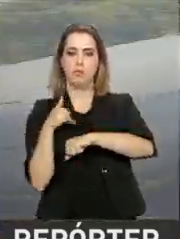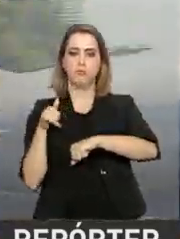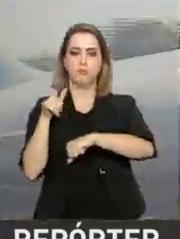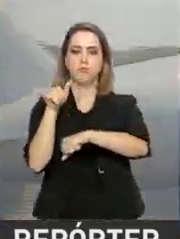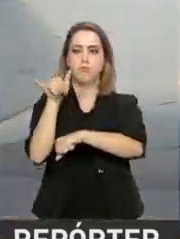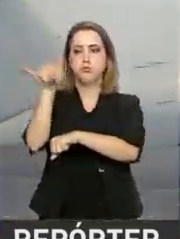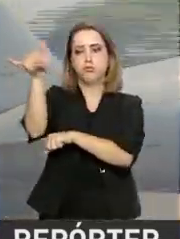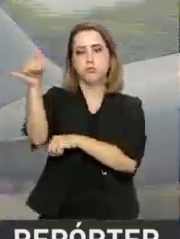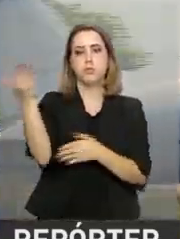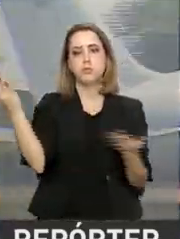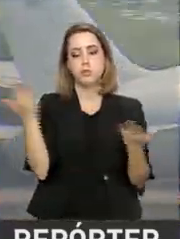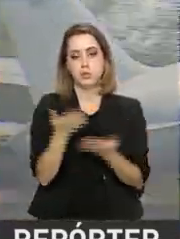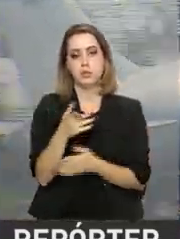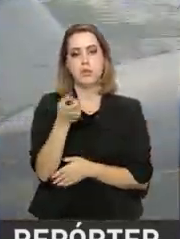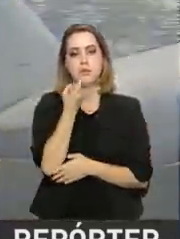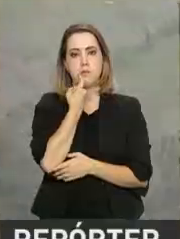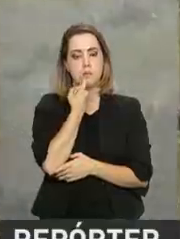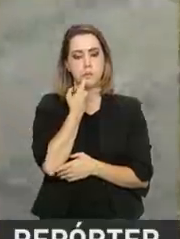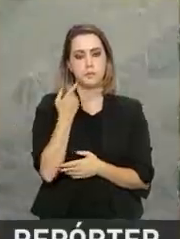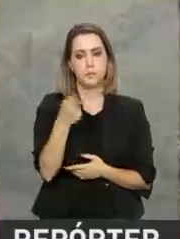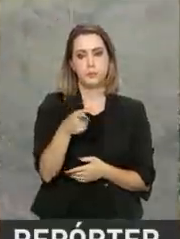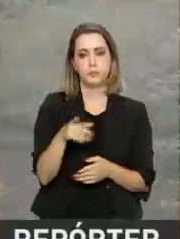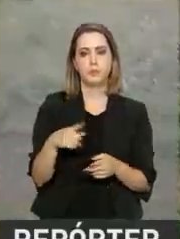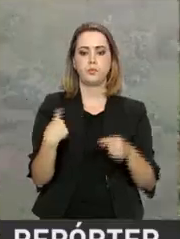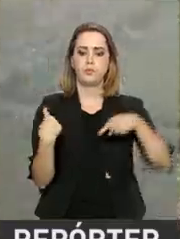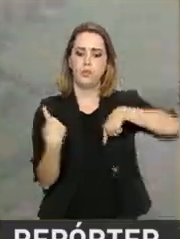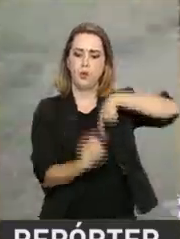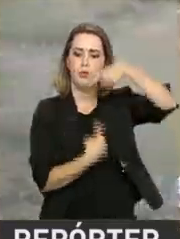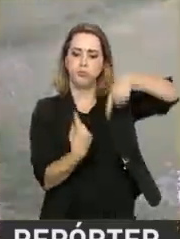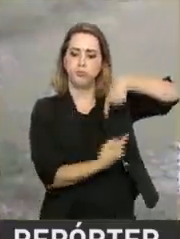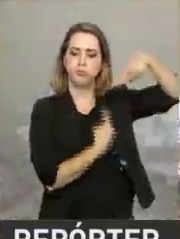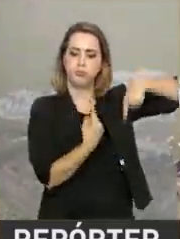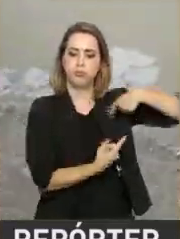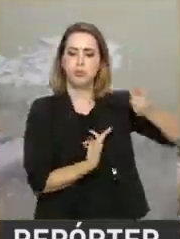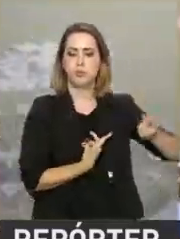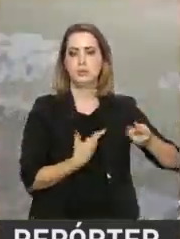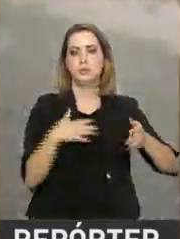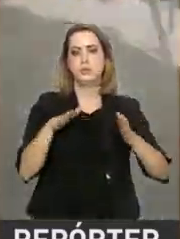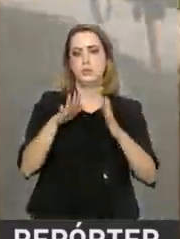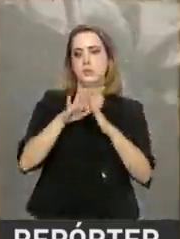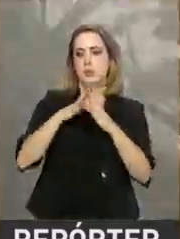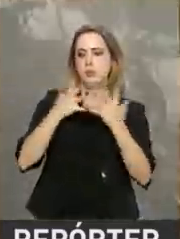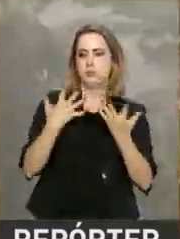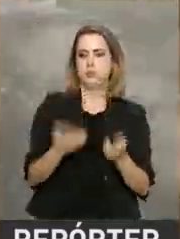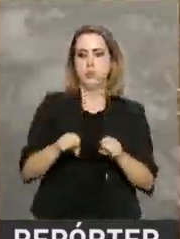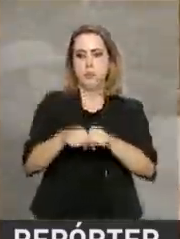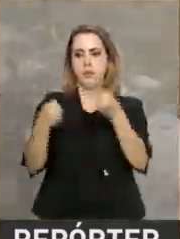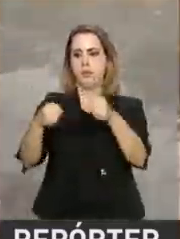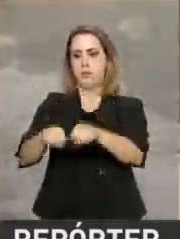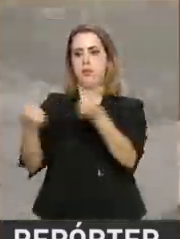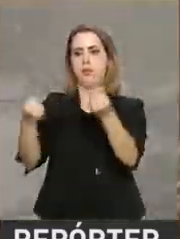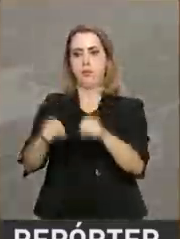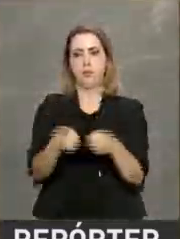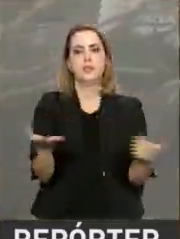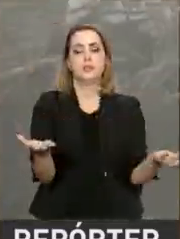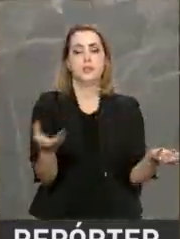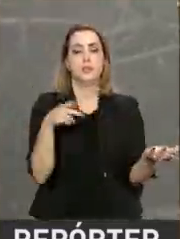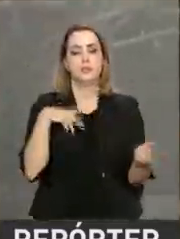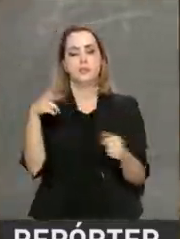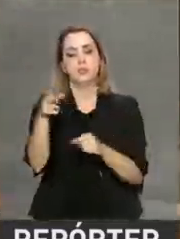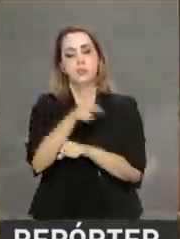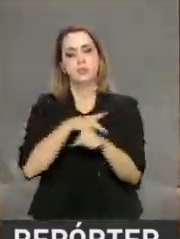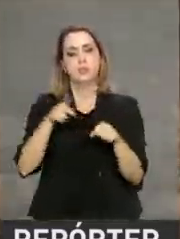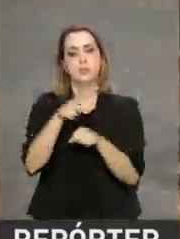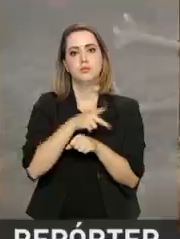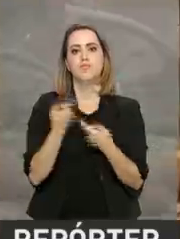desta sexta-feira de Brasília o furacão mfil causou destruição no Haiti o país mais atingido no